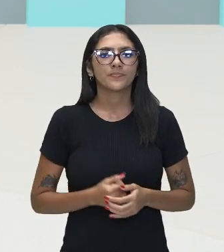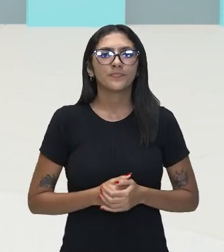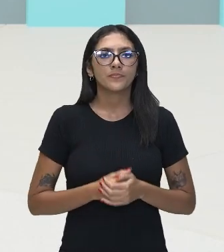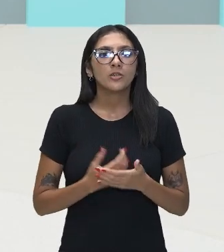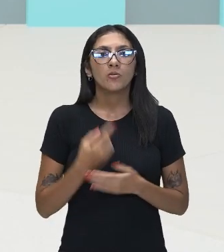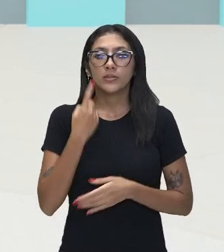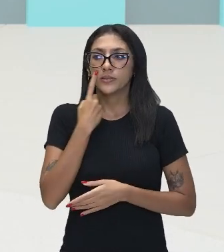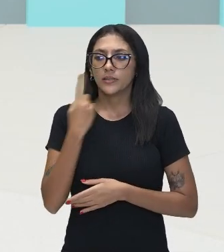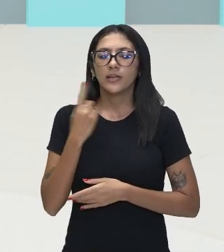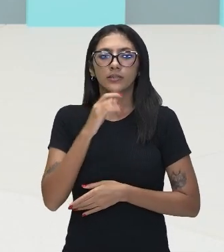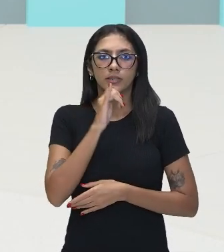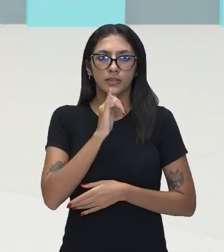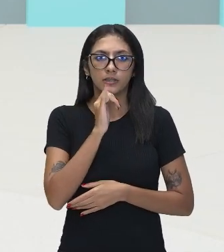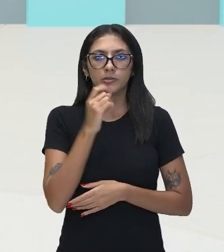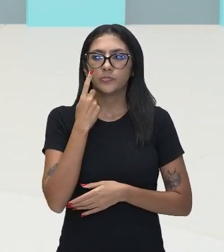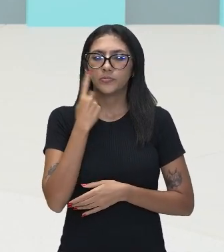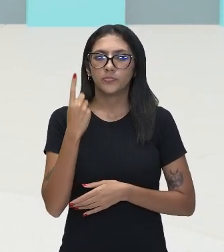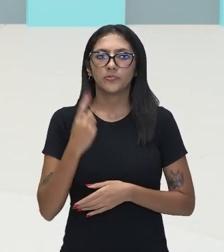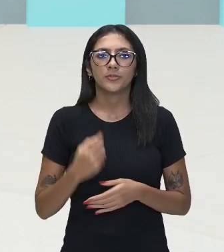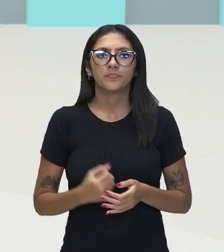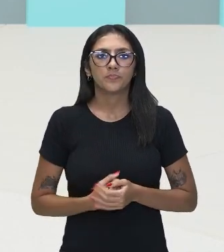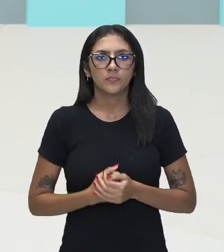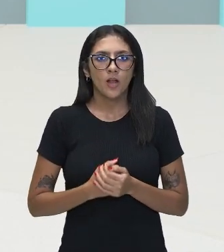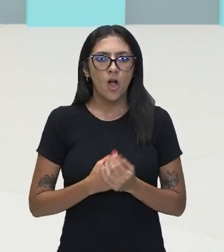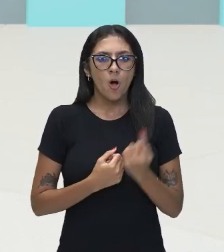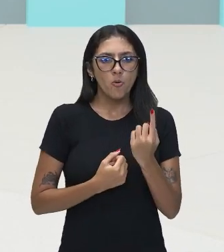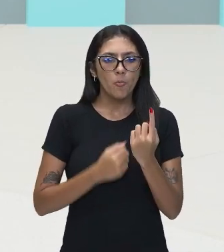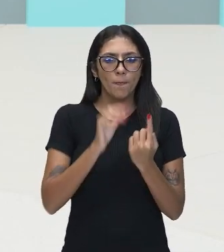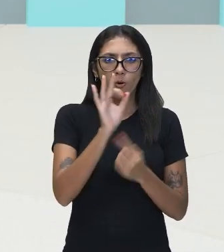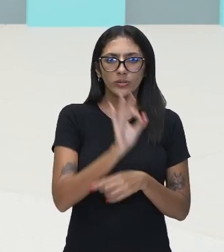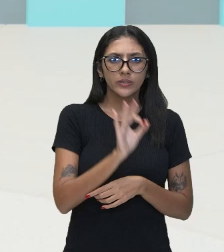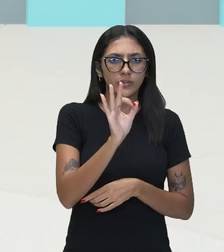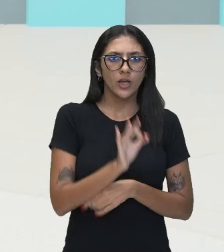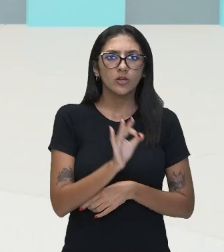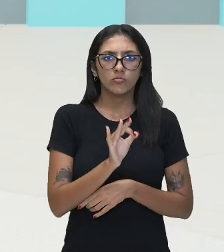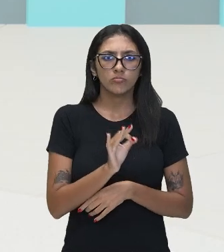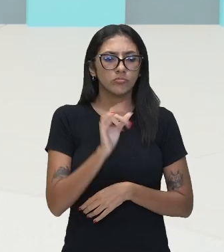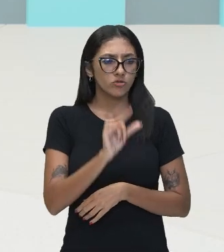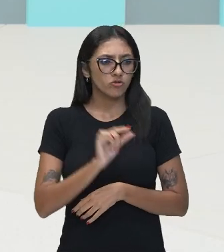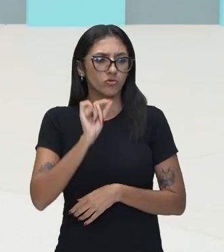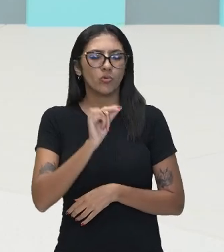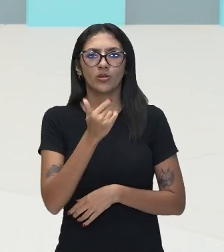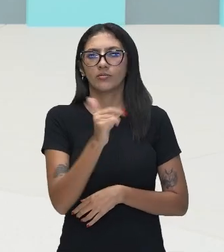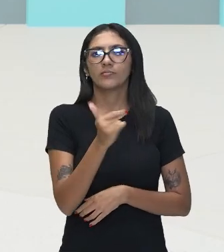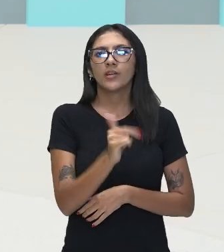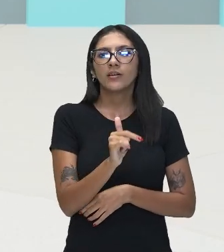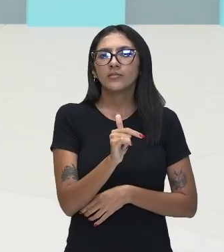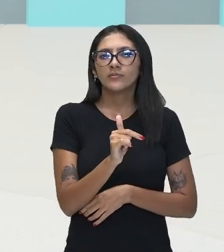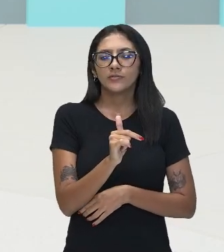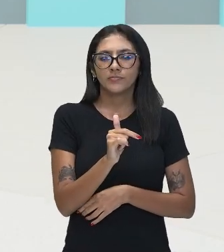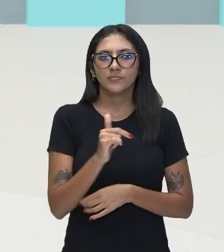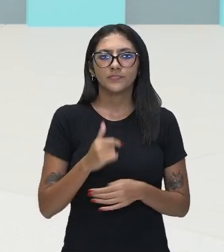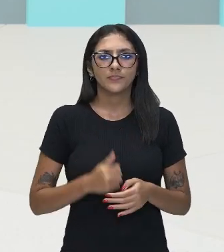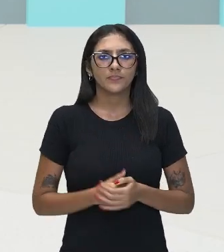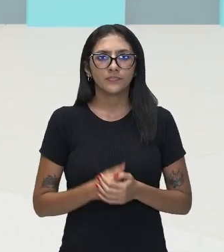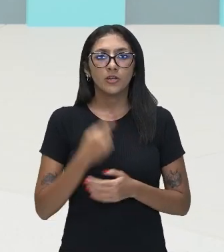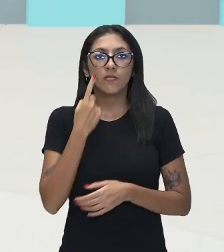Então, 1% não teve escolha. Observe, eu tenho a